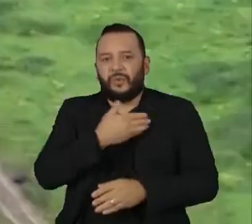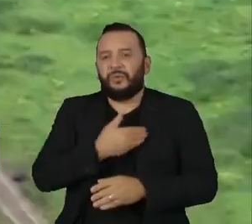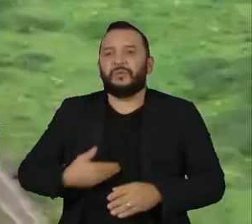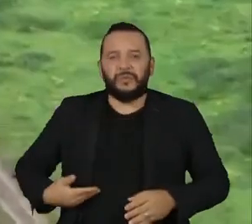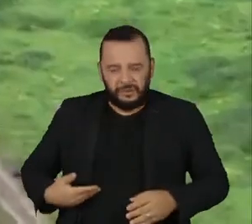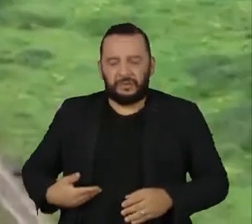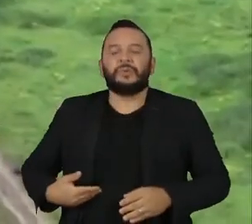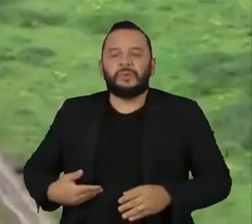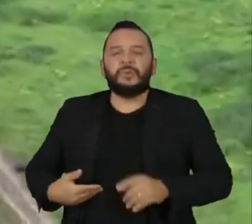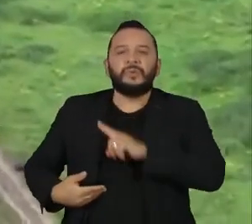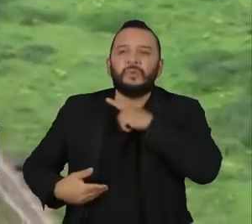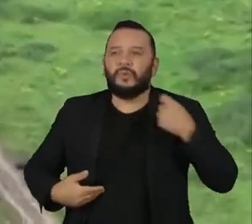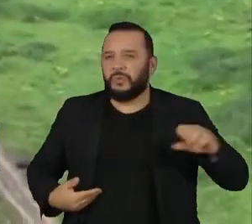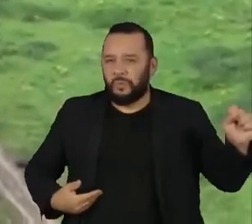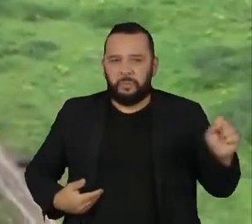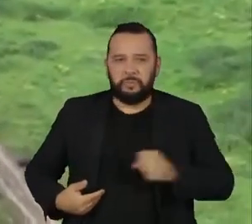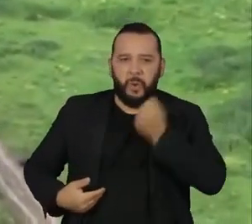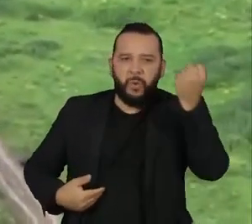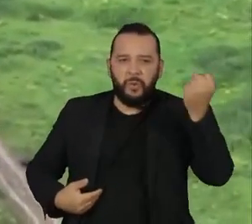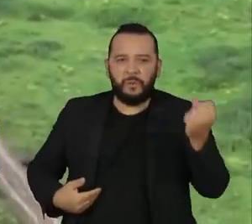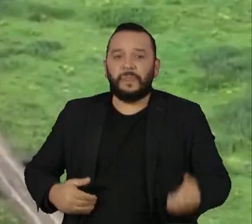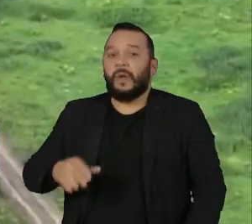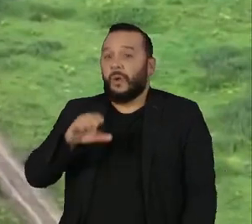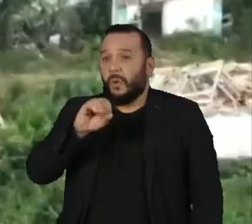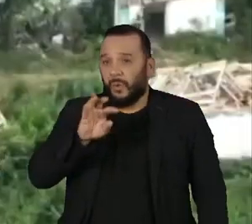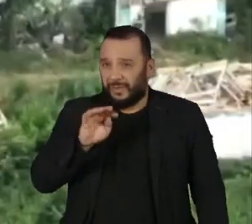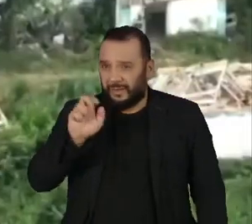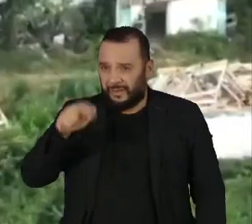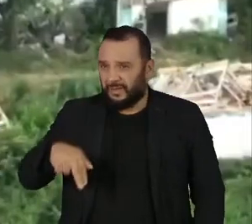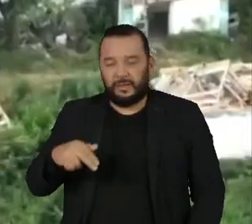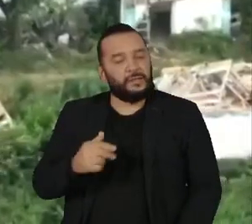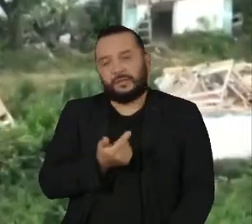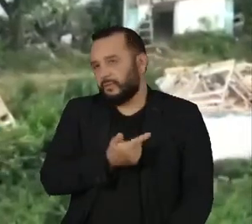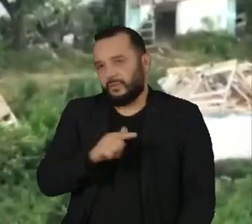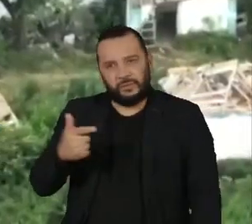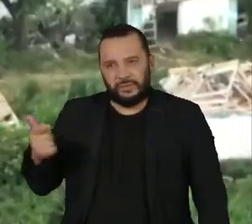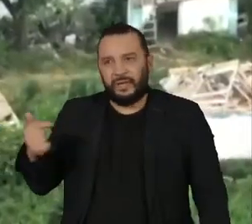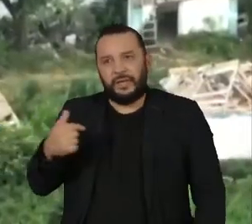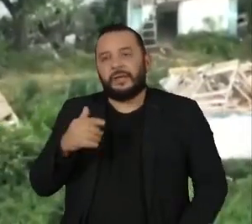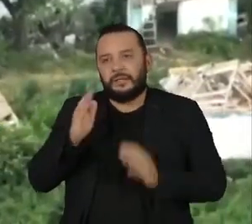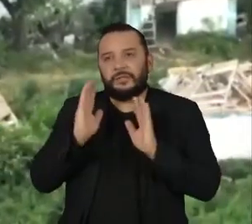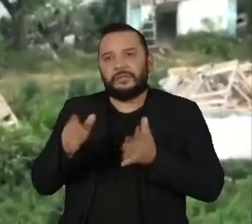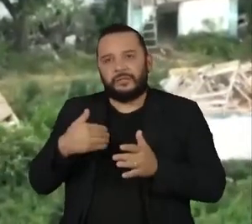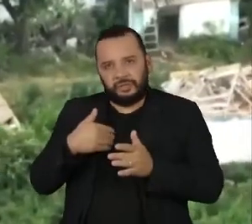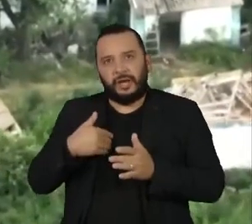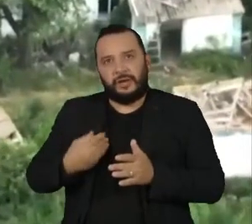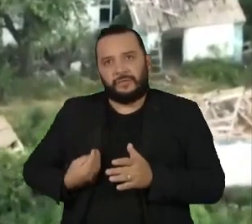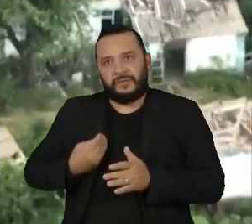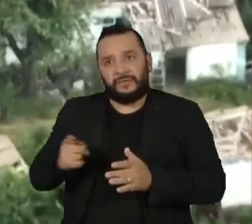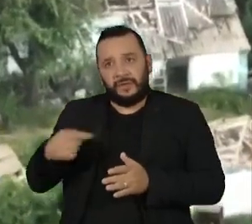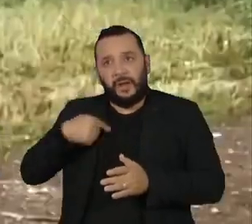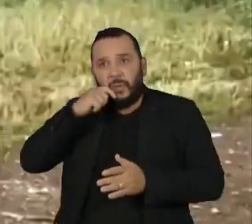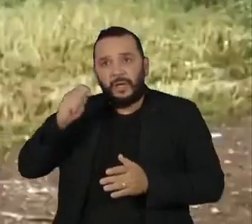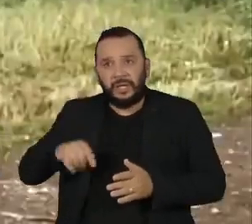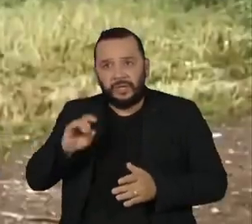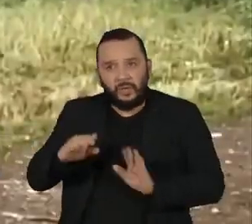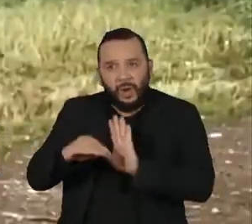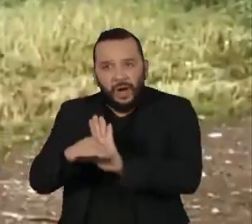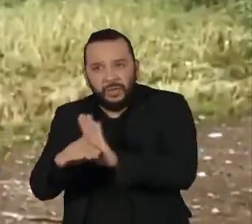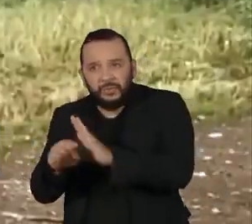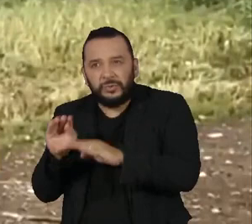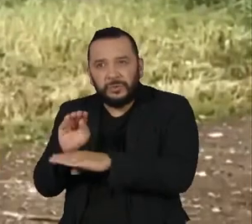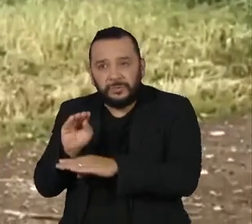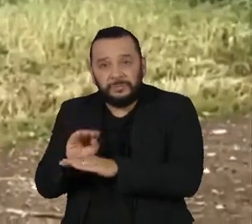russo. A OTAN não tem presença oficial na Ucrânia e contribui apenas com suporte não letal. Mas